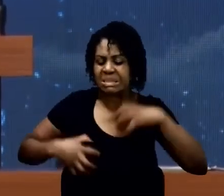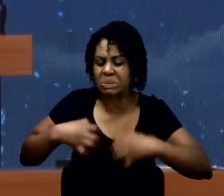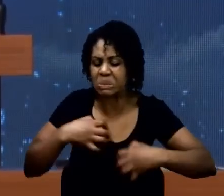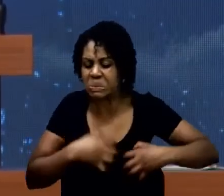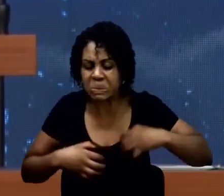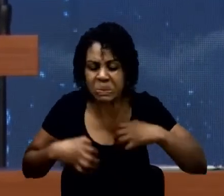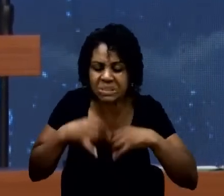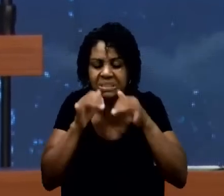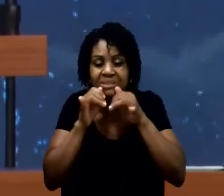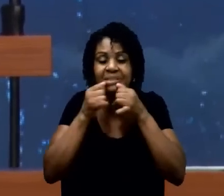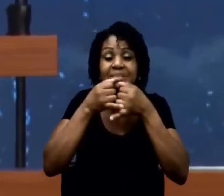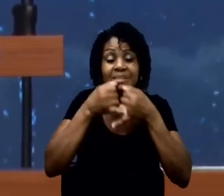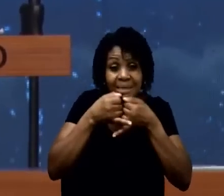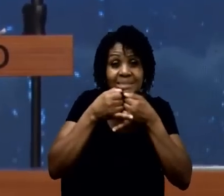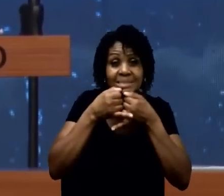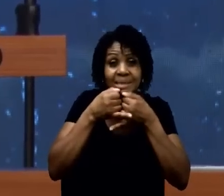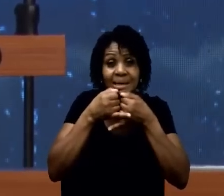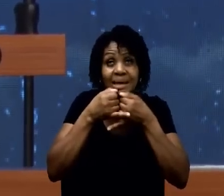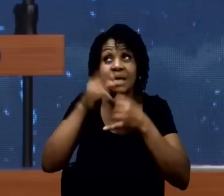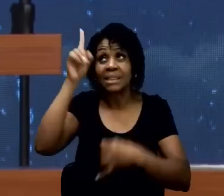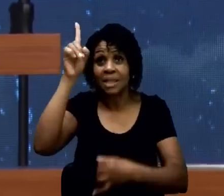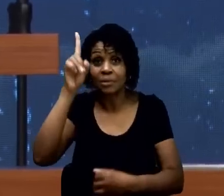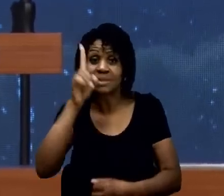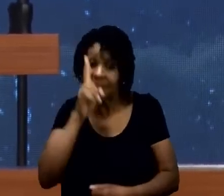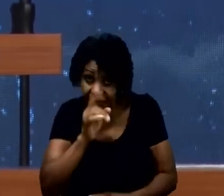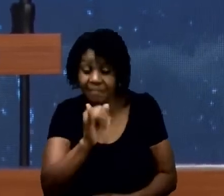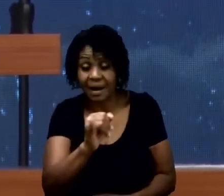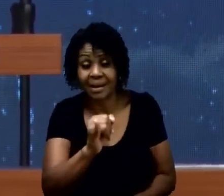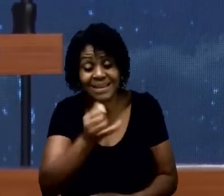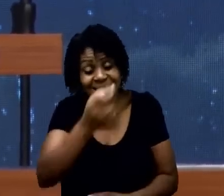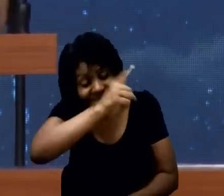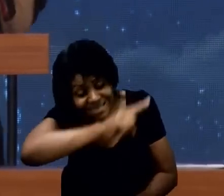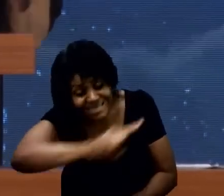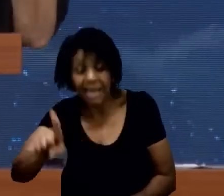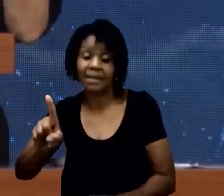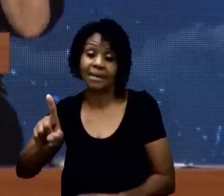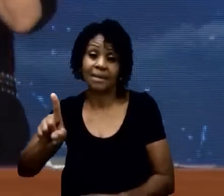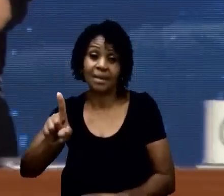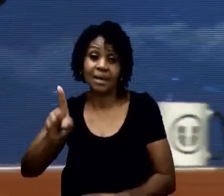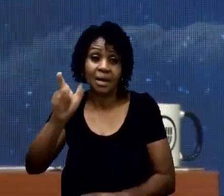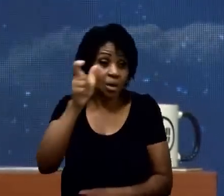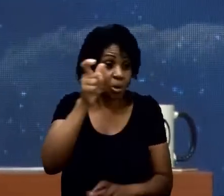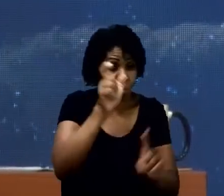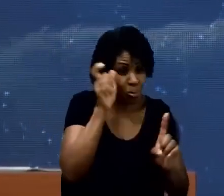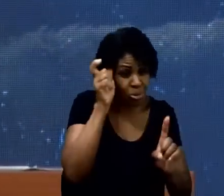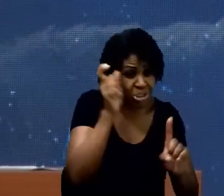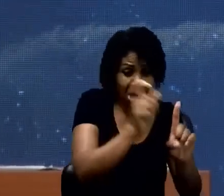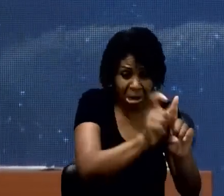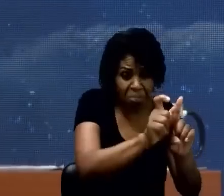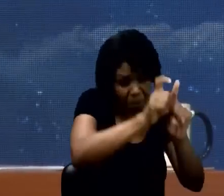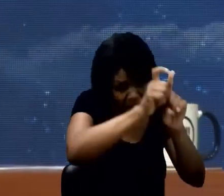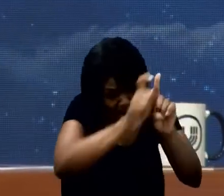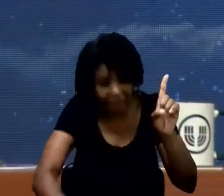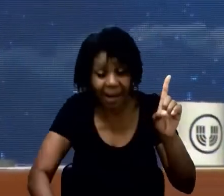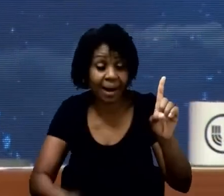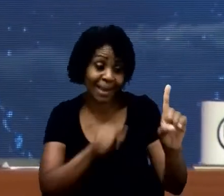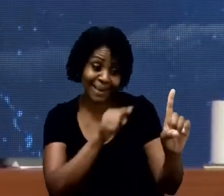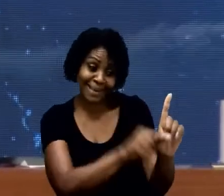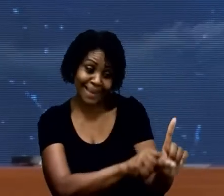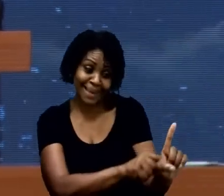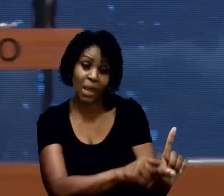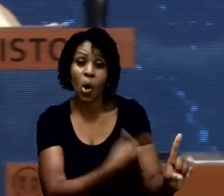De enfermidade. Eu digo só sai dele e pronto. Aí saiu. Os demônios saíram. E o homem ficou.